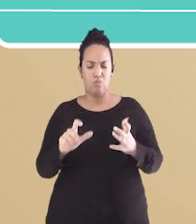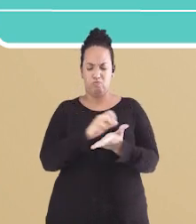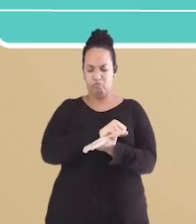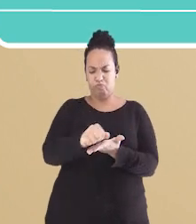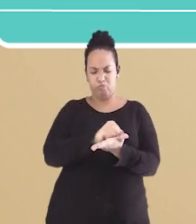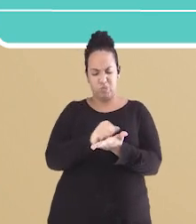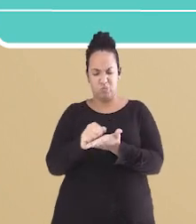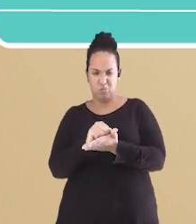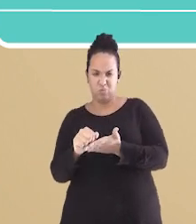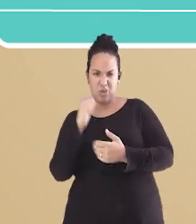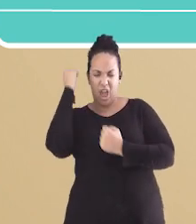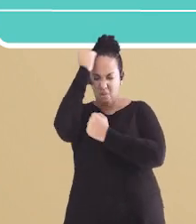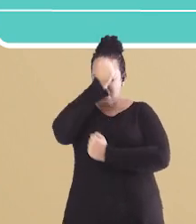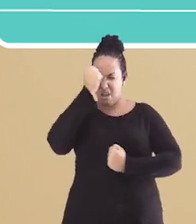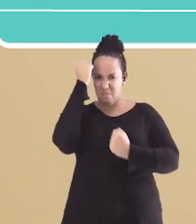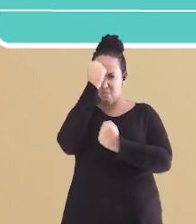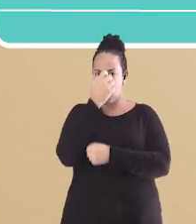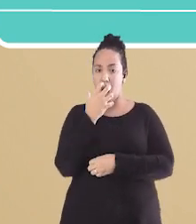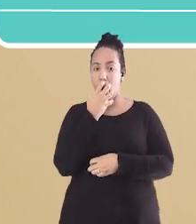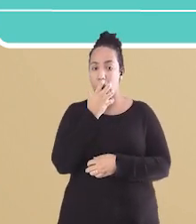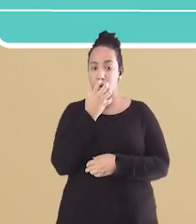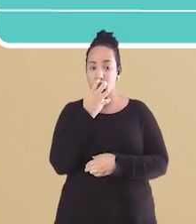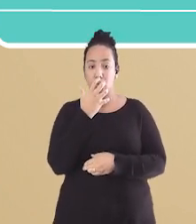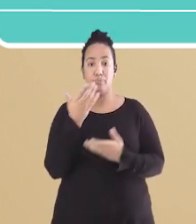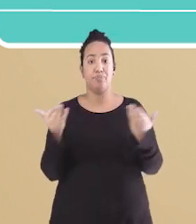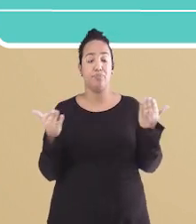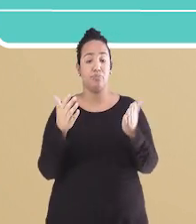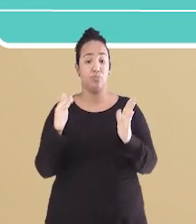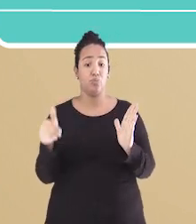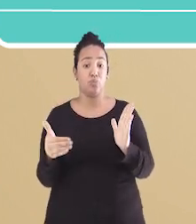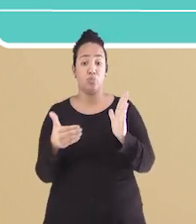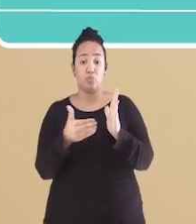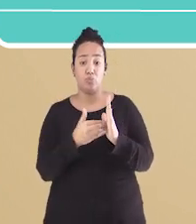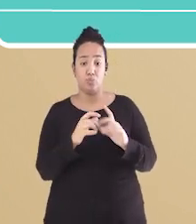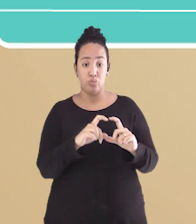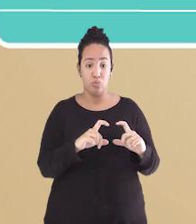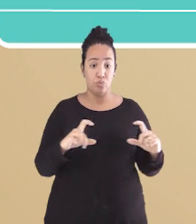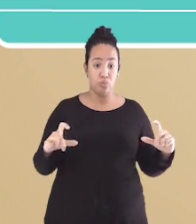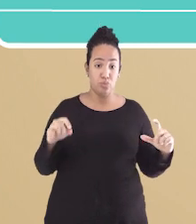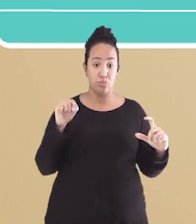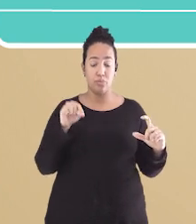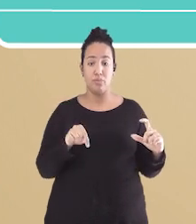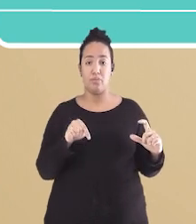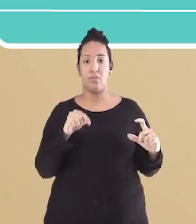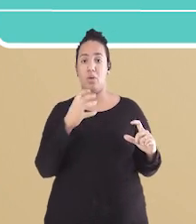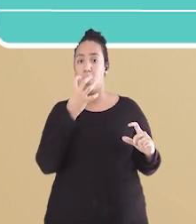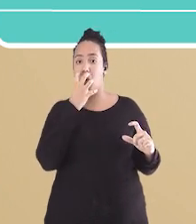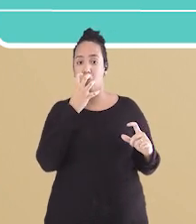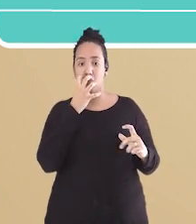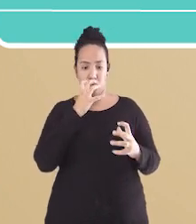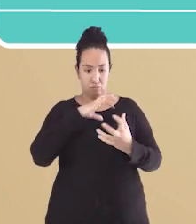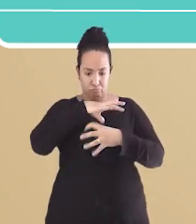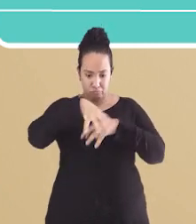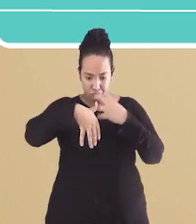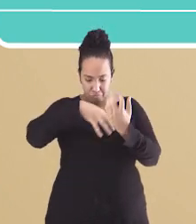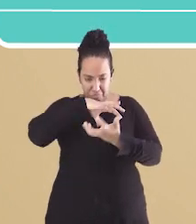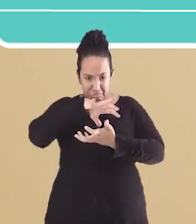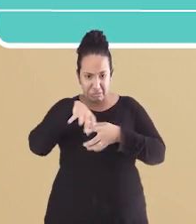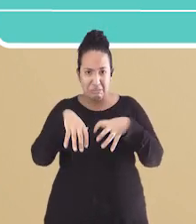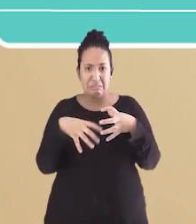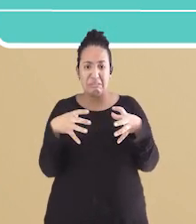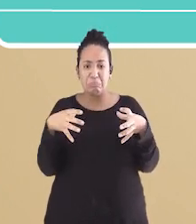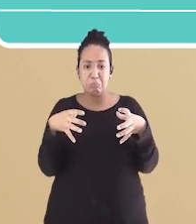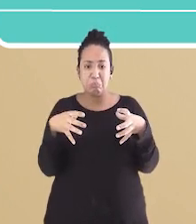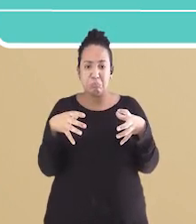banho caprichado em Floquinho. No último quadrinho, Floquinho vira uma bola de pelos,